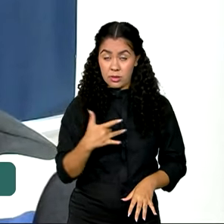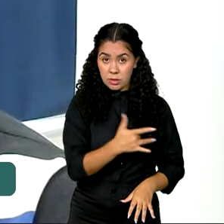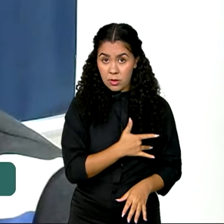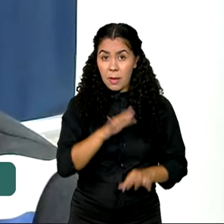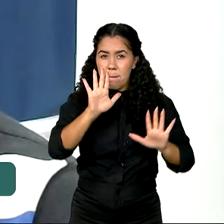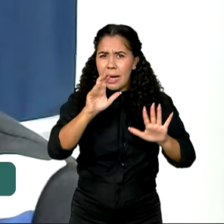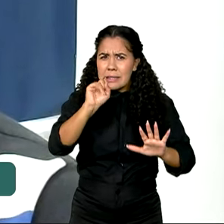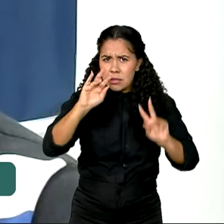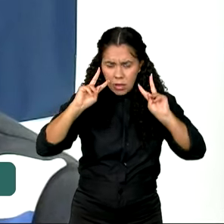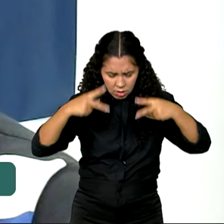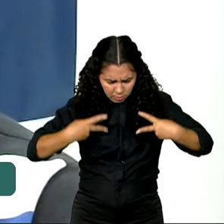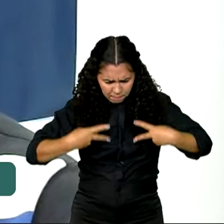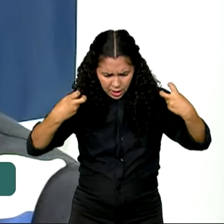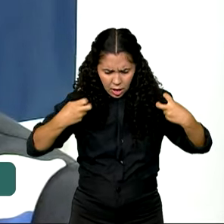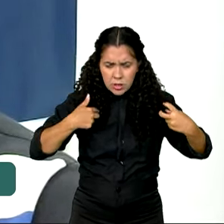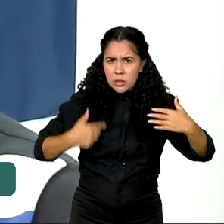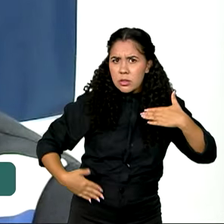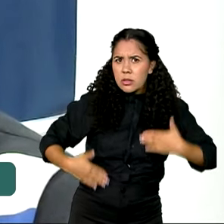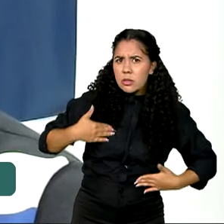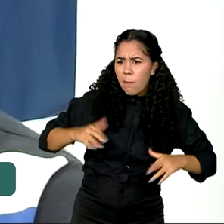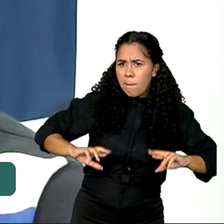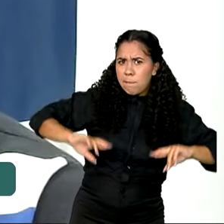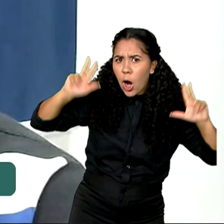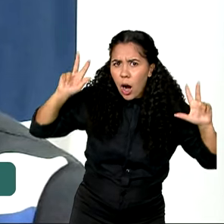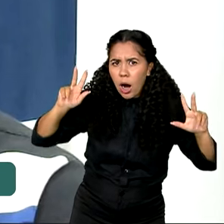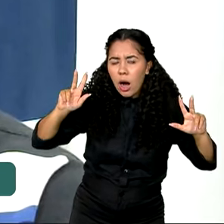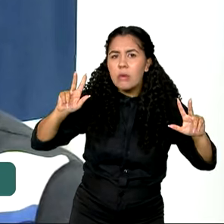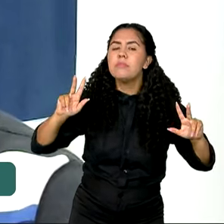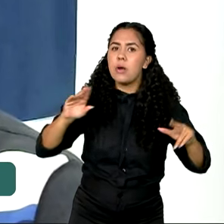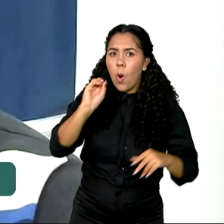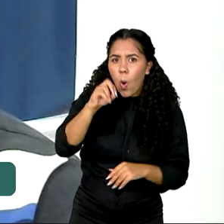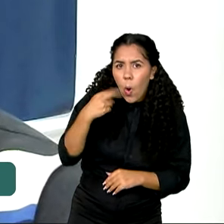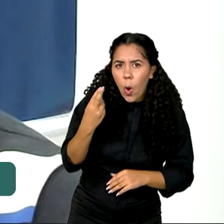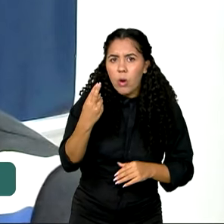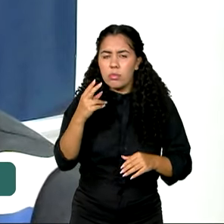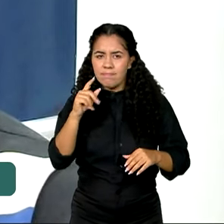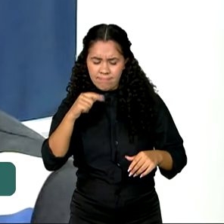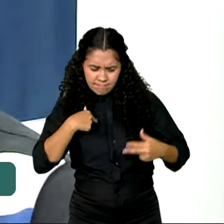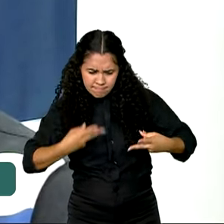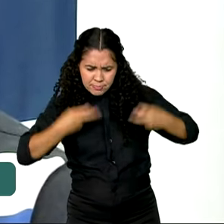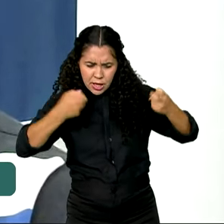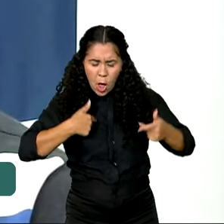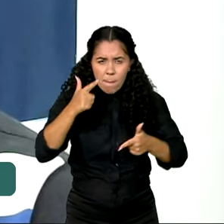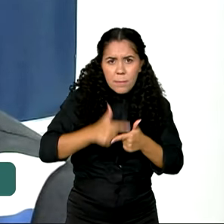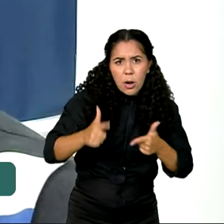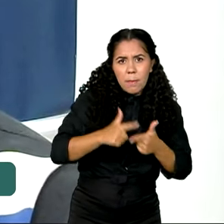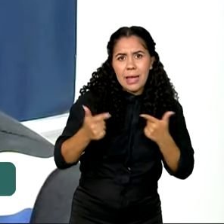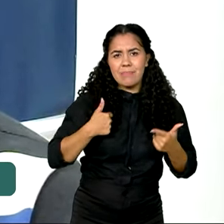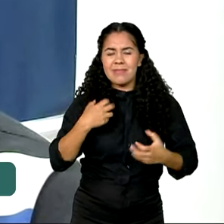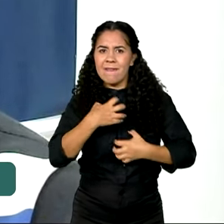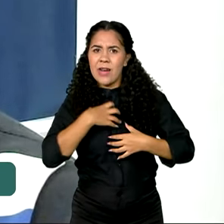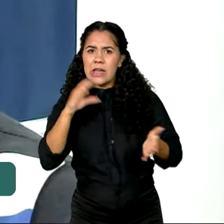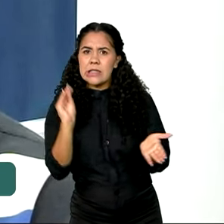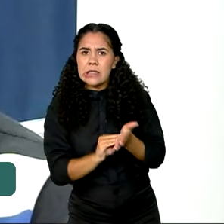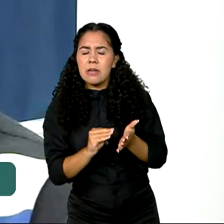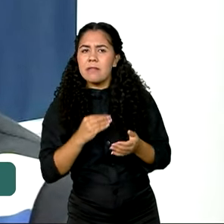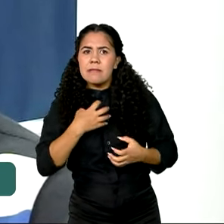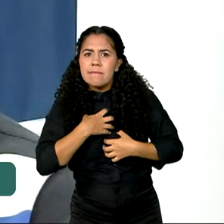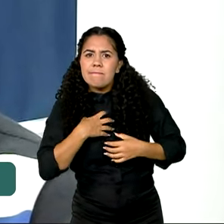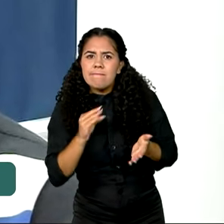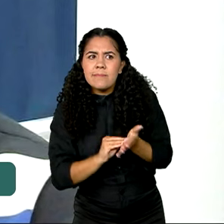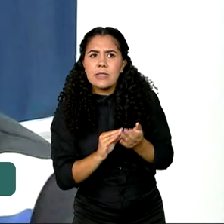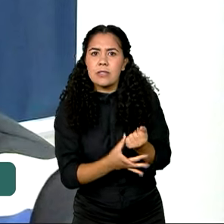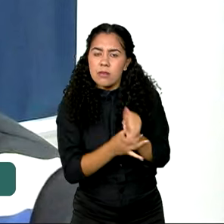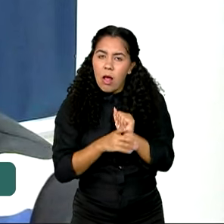primeiro sintoma de algum evento adverso ou problema que ele detecta de segurança do produto, que ele também relate isso